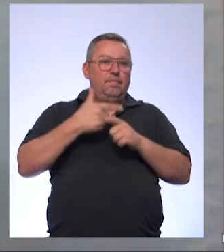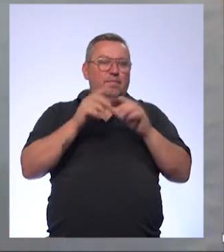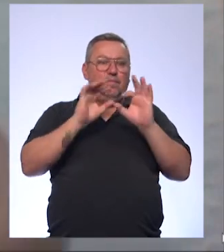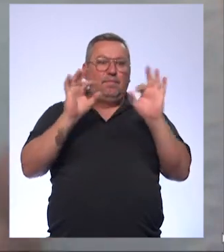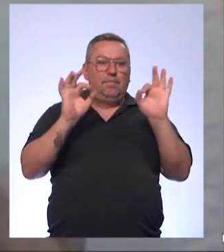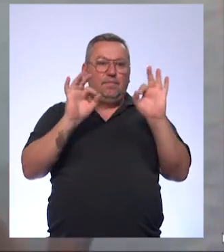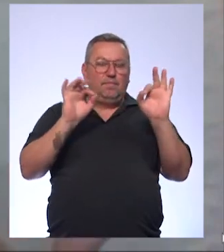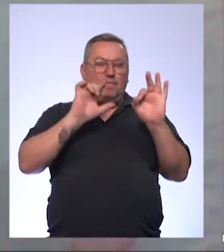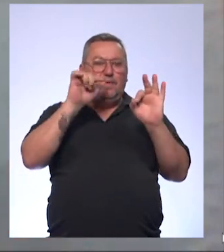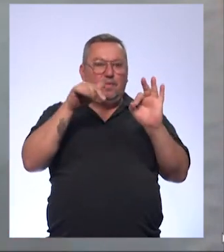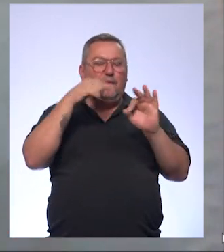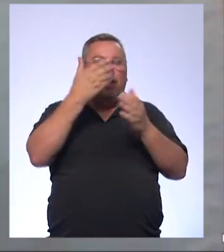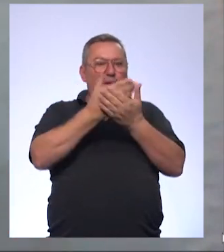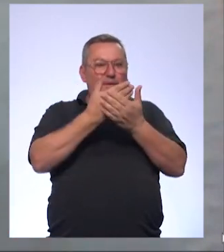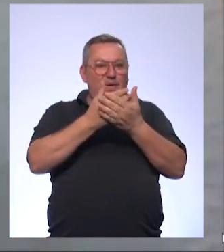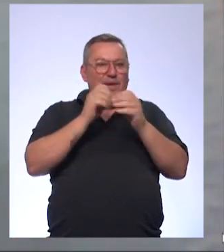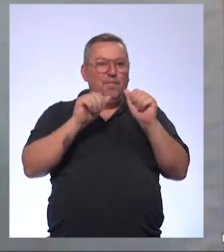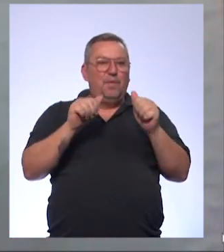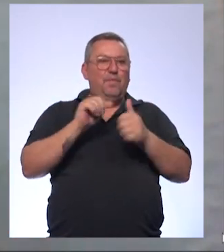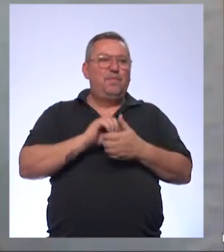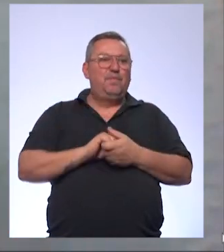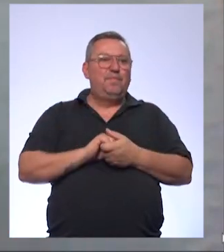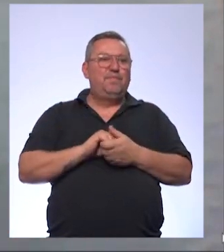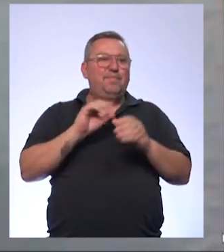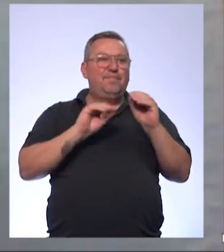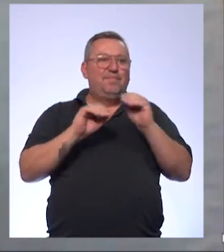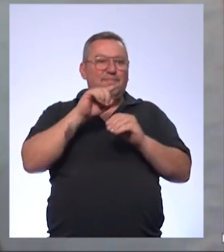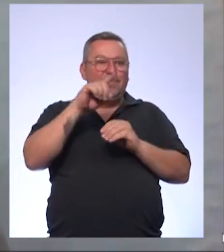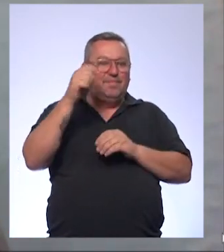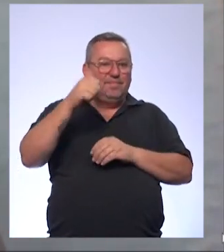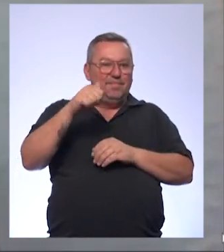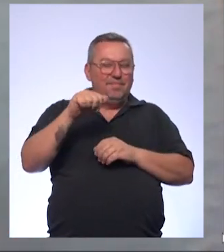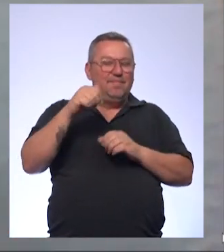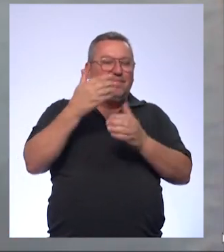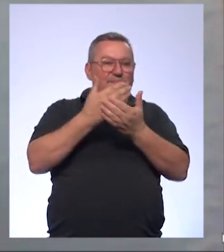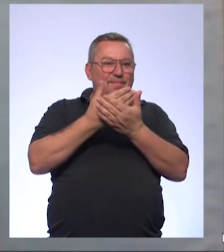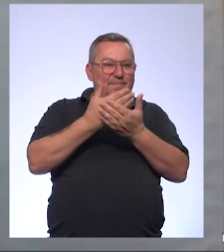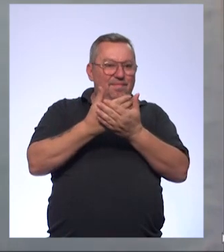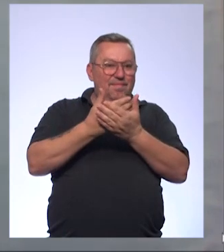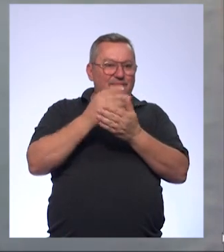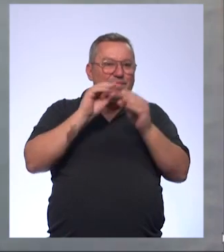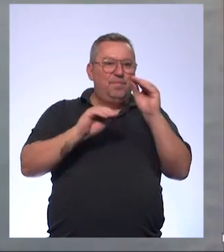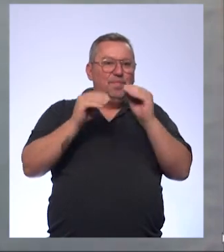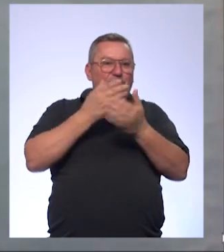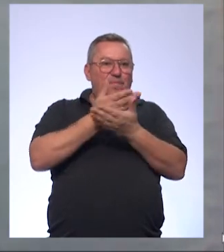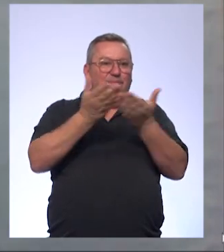professor André, a gente mostra na próxima aula, tá bom? Eu peço que vocês avaliem a nossa aula. Um